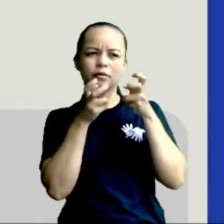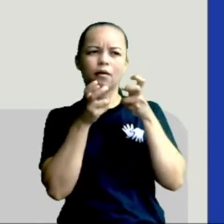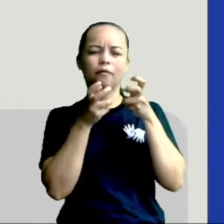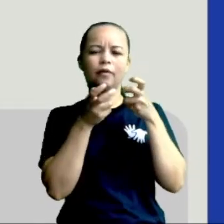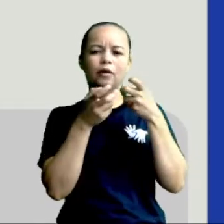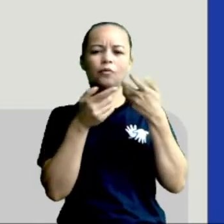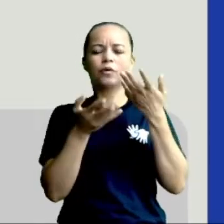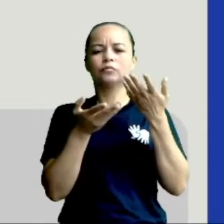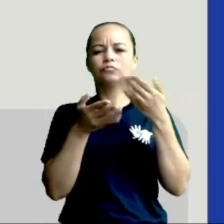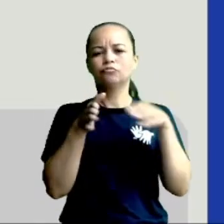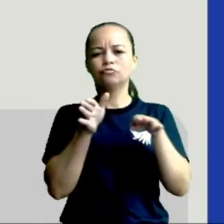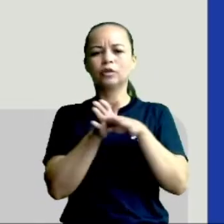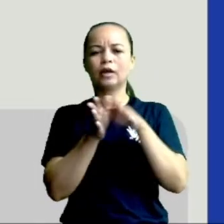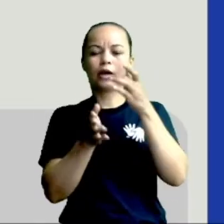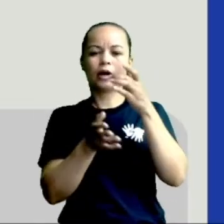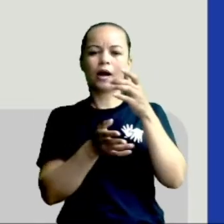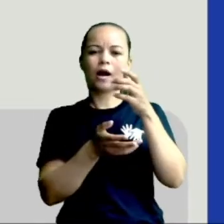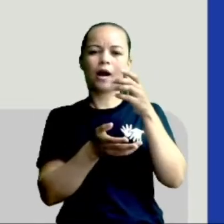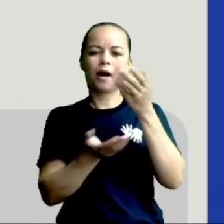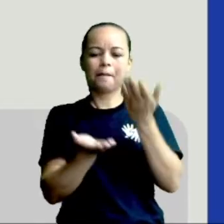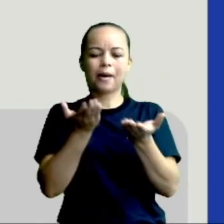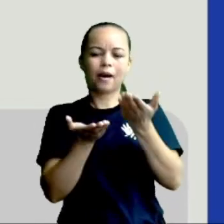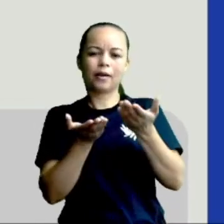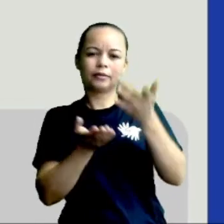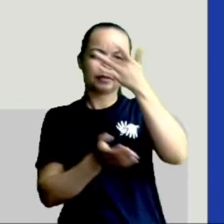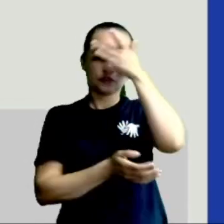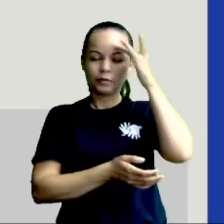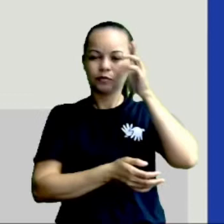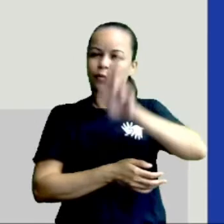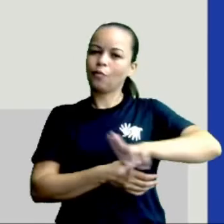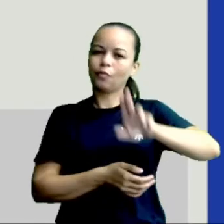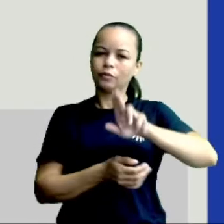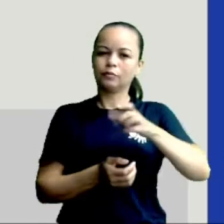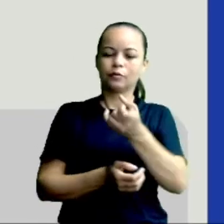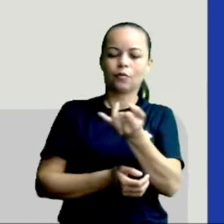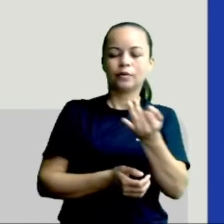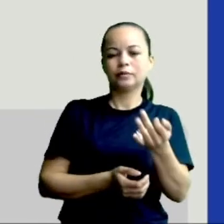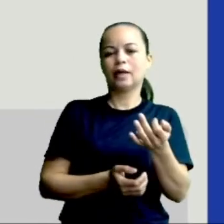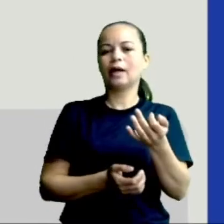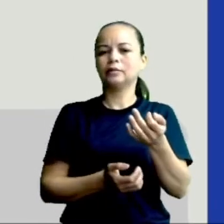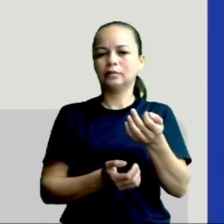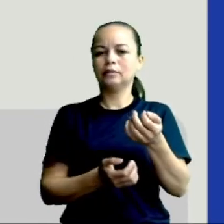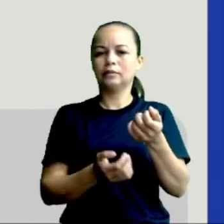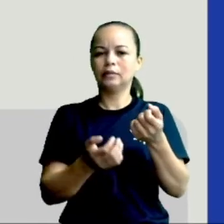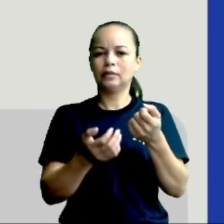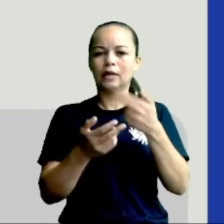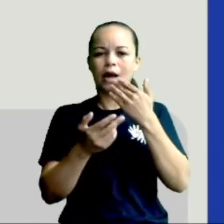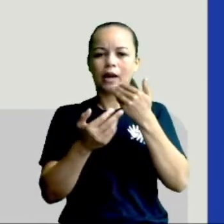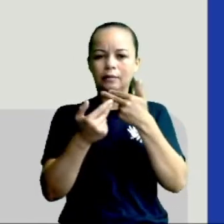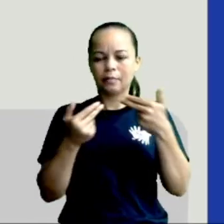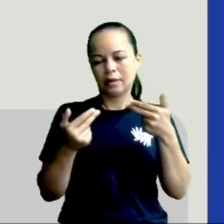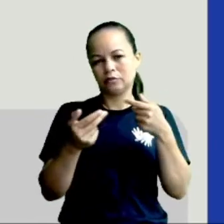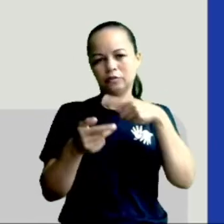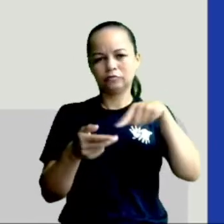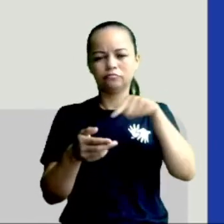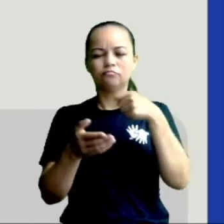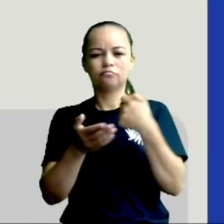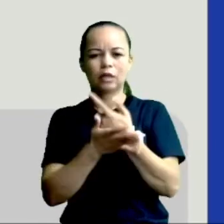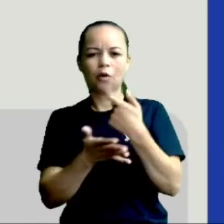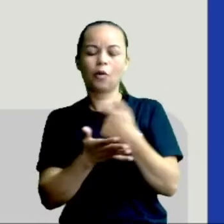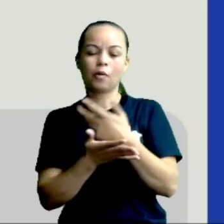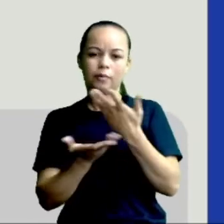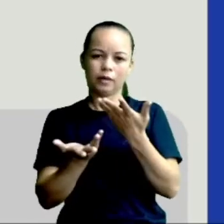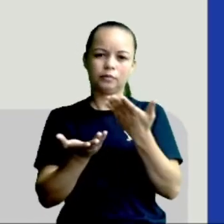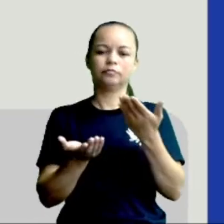né a balança que as pessoas usam para fazer o peso da quantidade de alimento que você está levando tá que você está